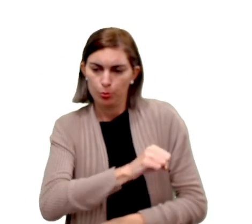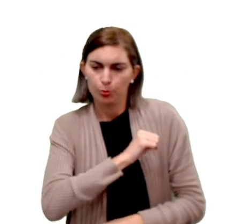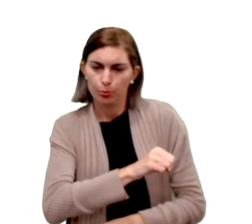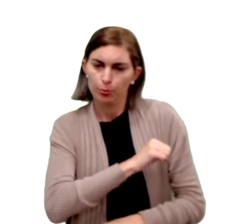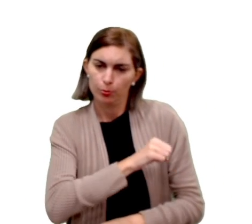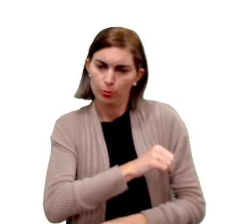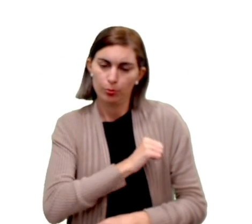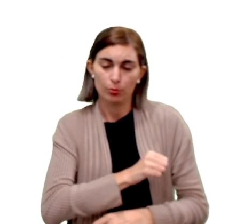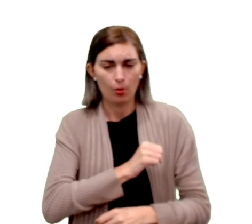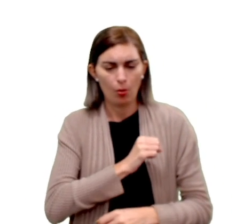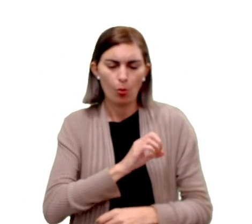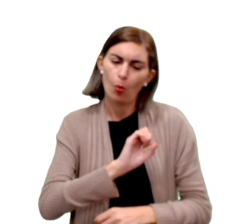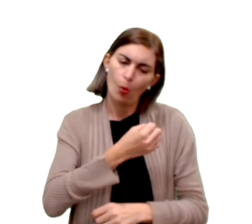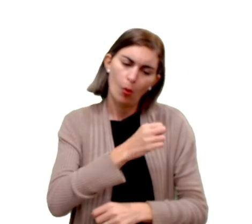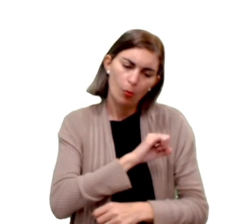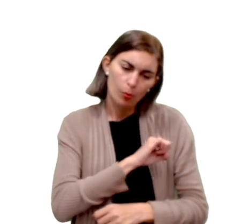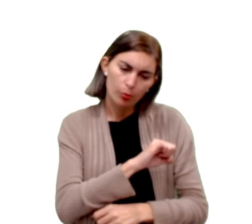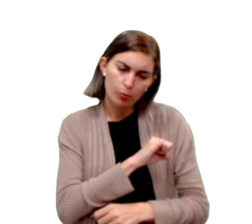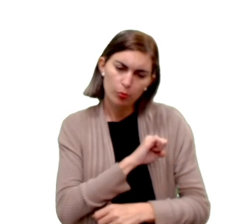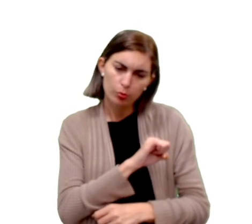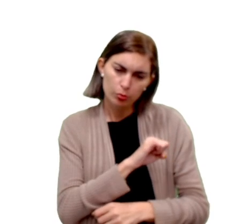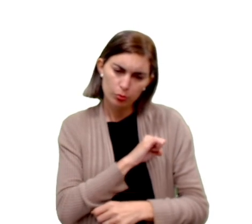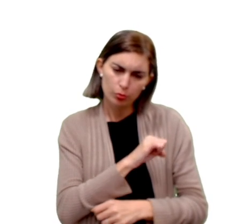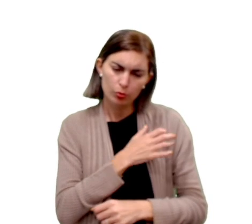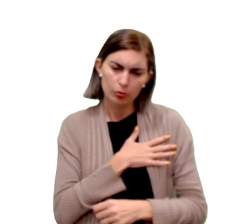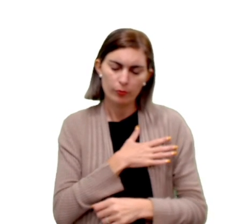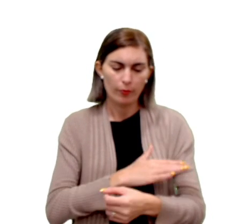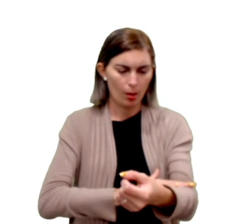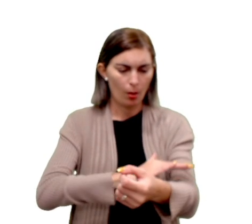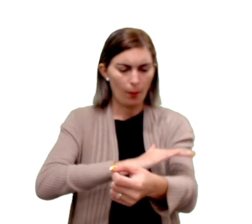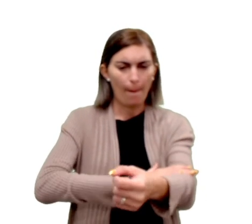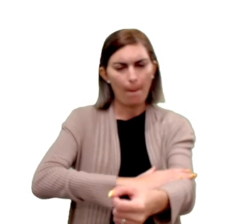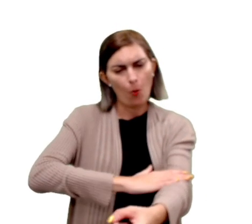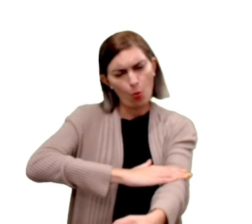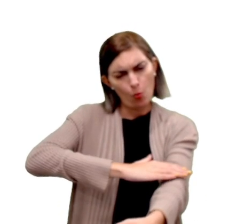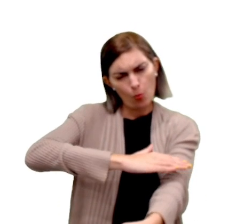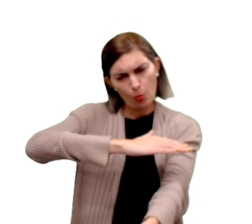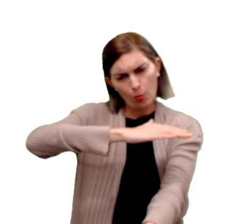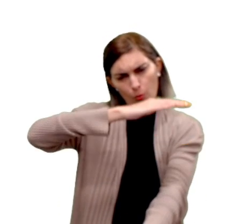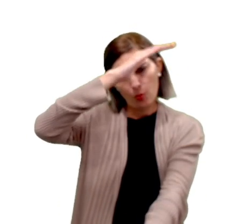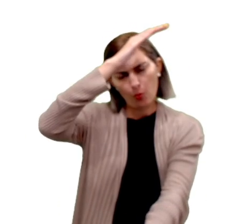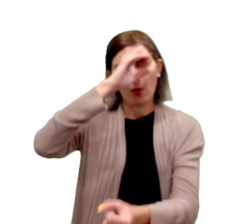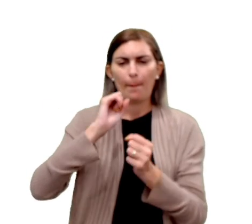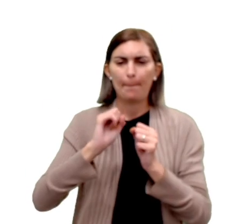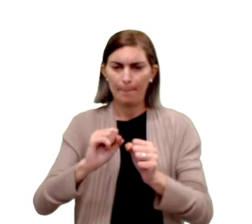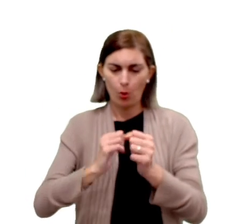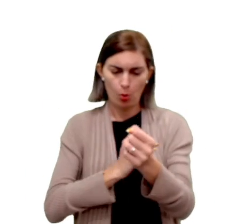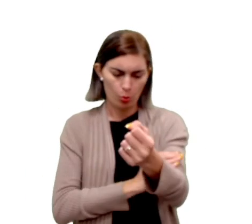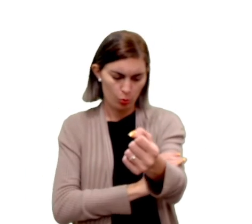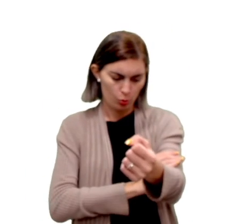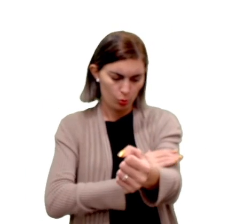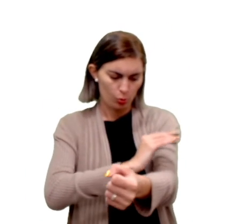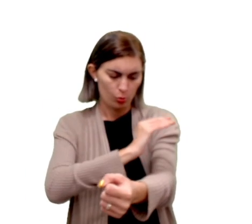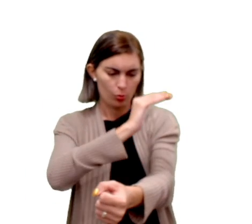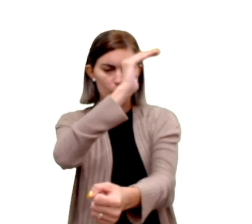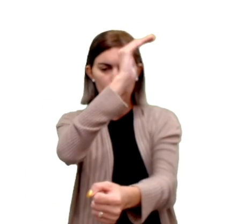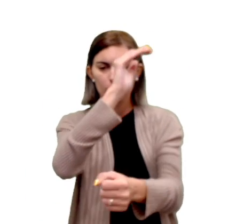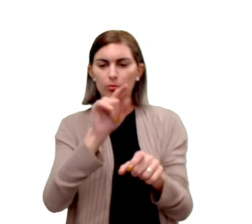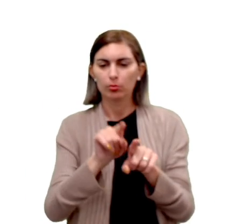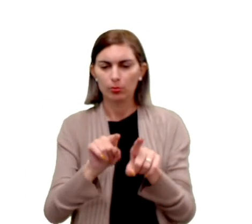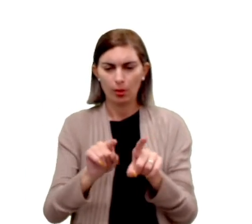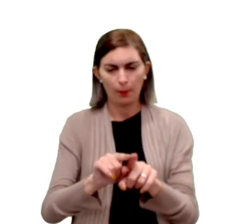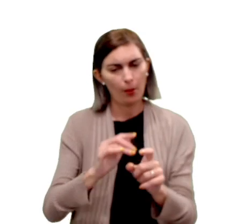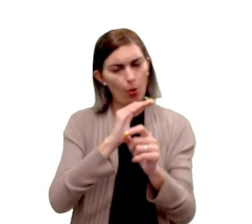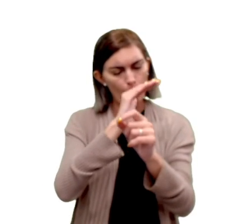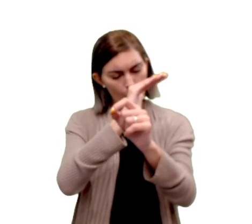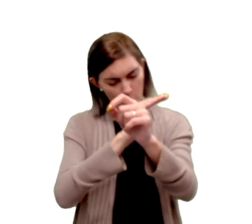ou um pouco mais lento. Alterações na pressão arterial, o indivíduo ele pode ter um aumento de pressão, tanto um aumento quanto uma